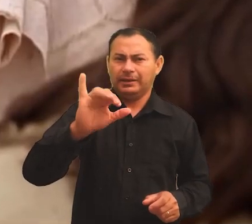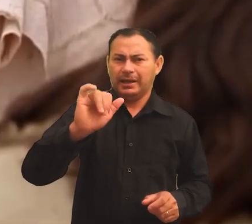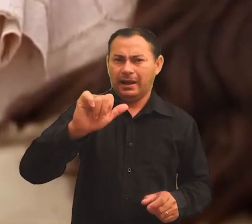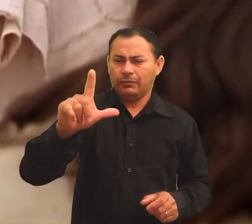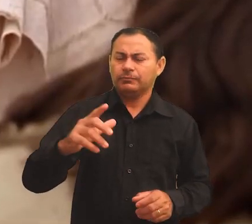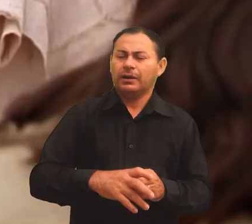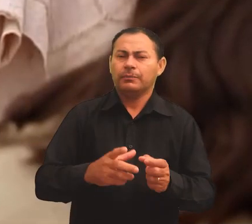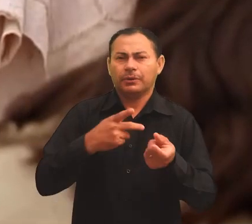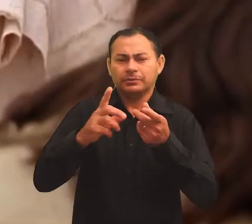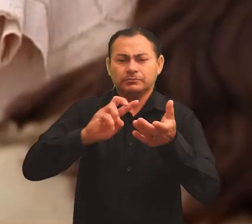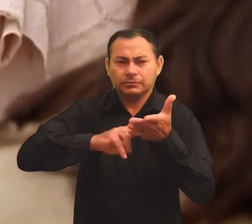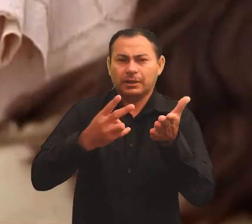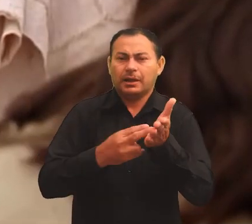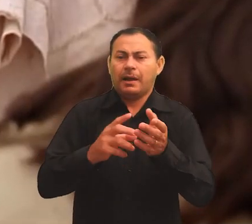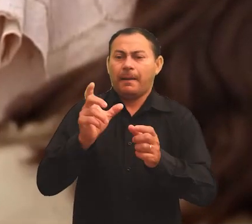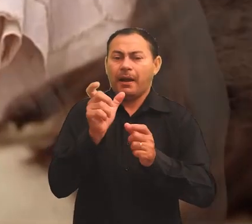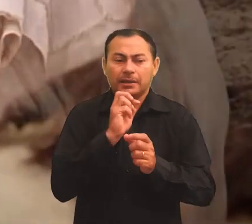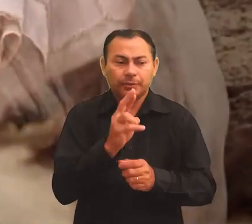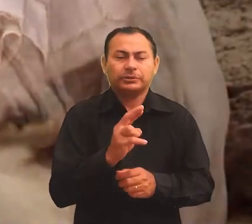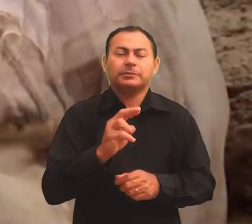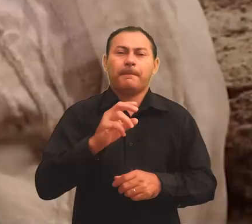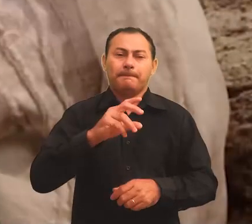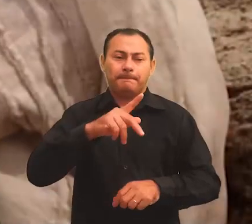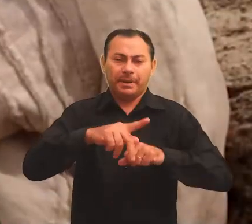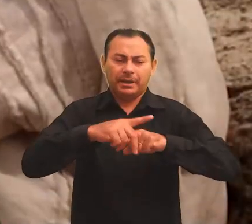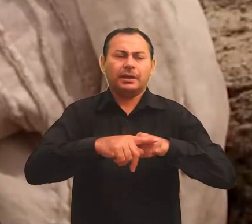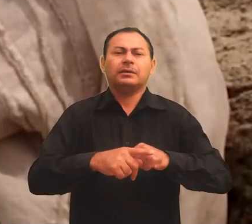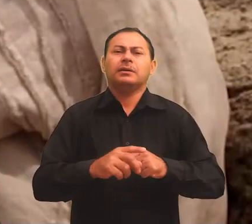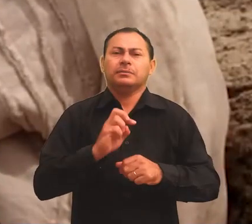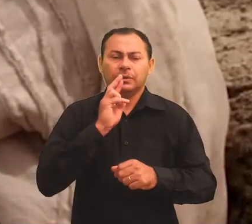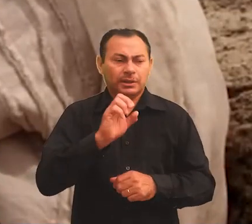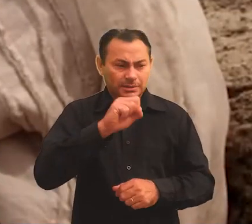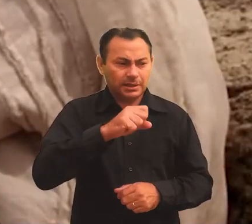parafrasear a resposta de Pedro assim, sim, o